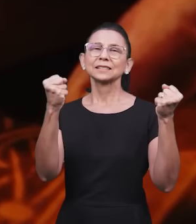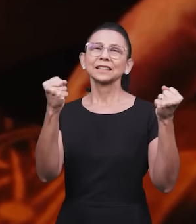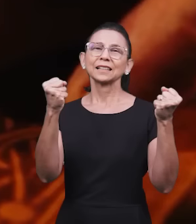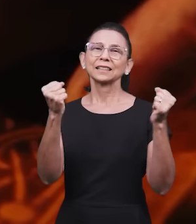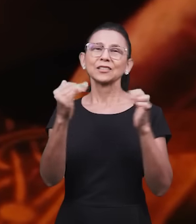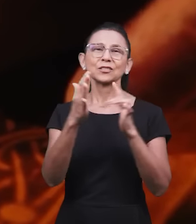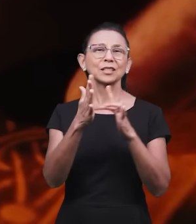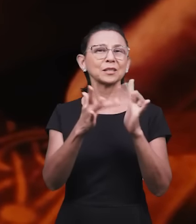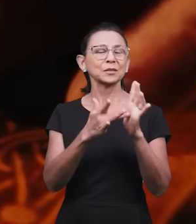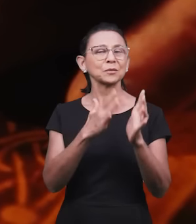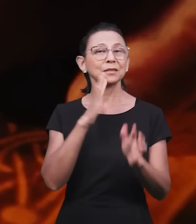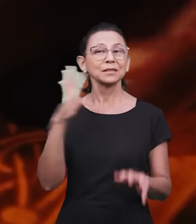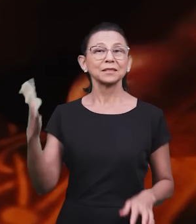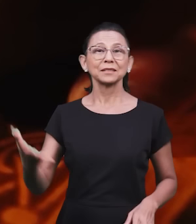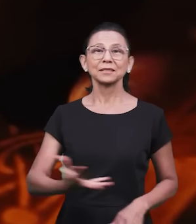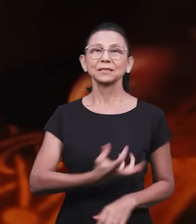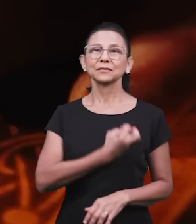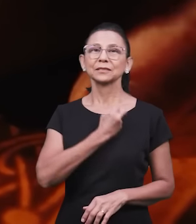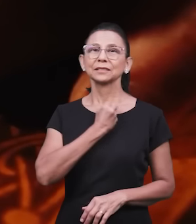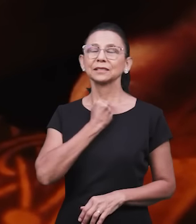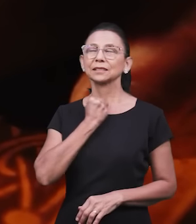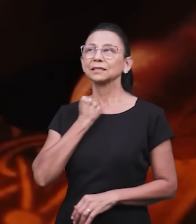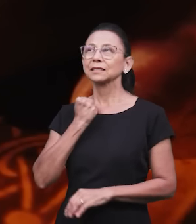e receba a